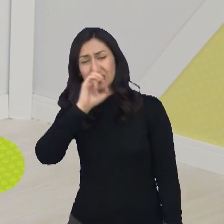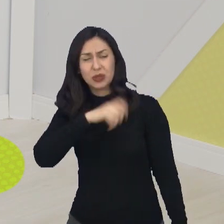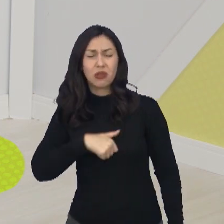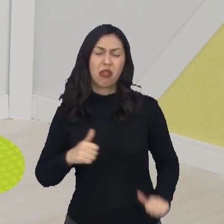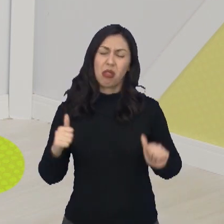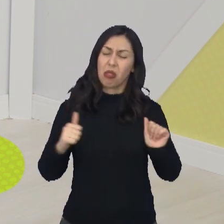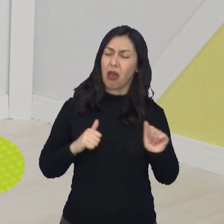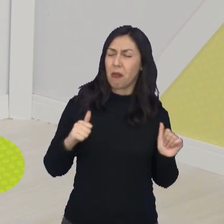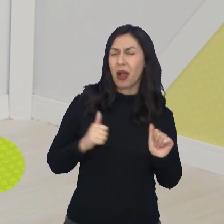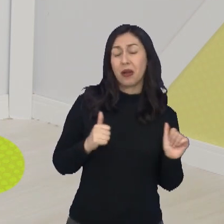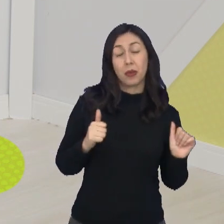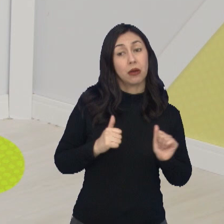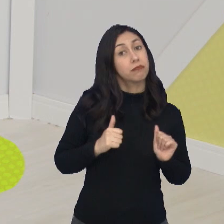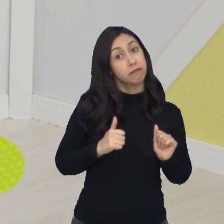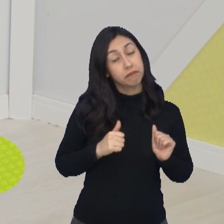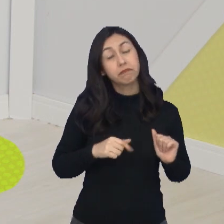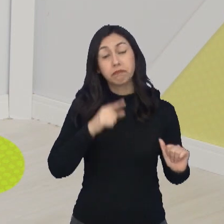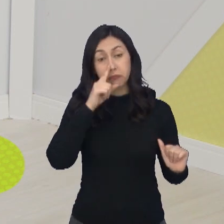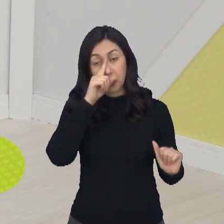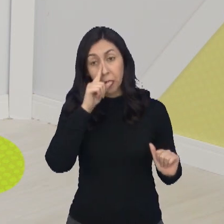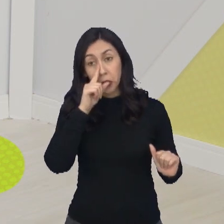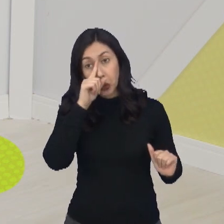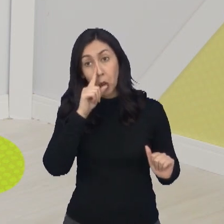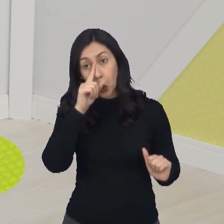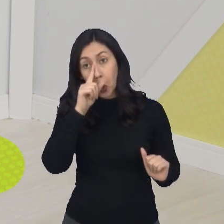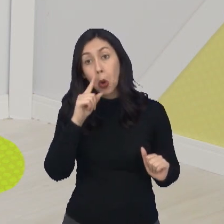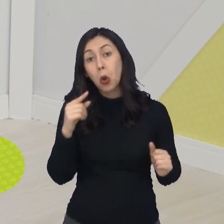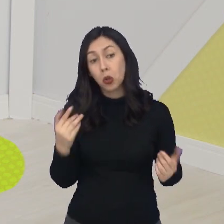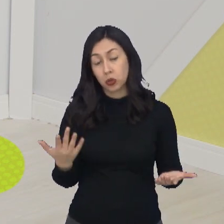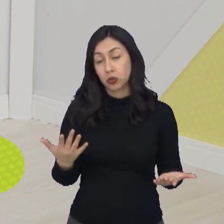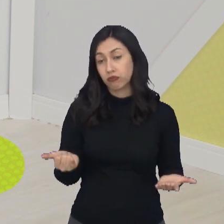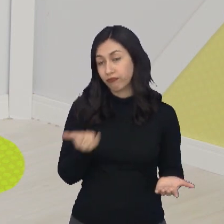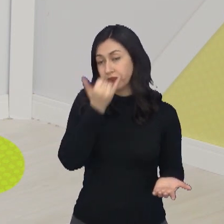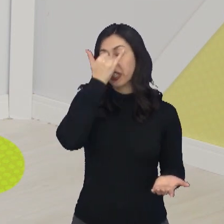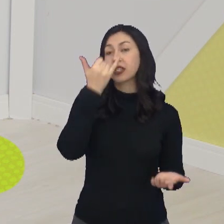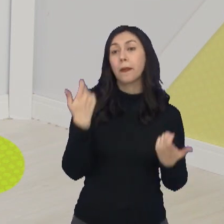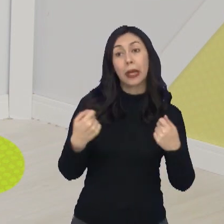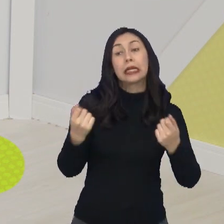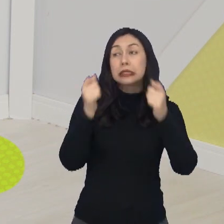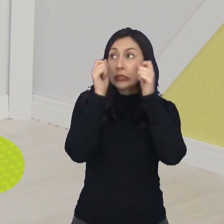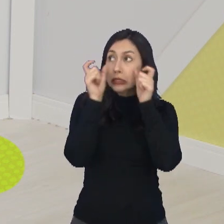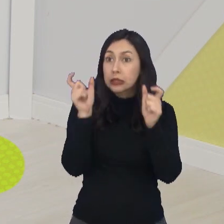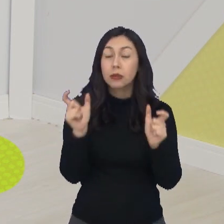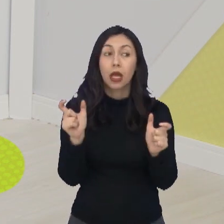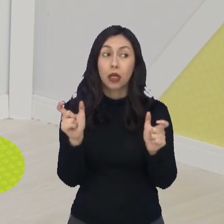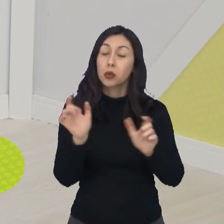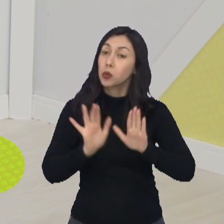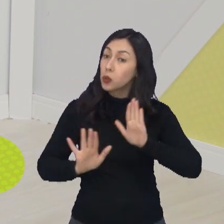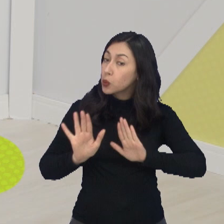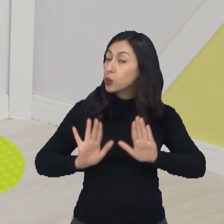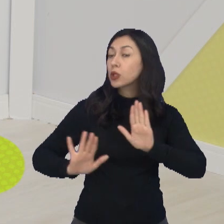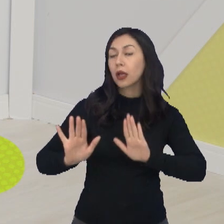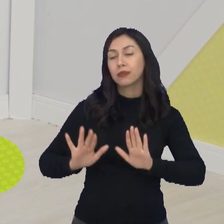ser o fio da meada aí para a equipe do Santo André, e o São José tem que ficar esperto com isso. E todos os